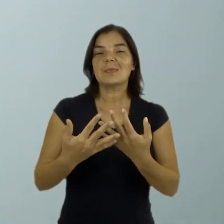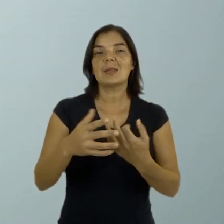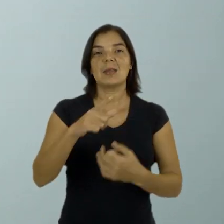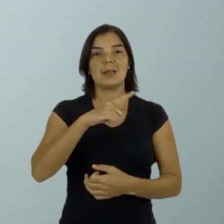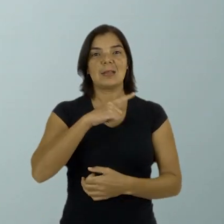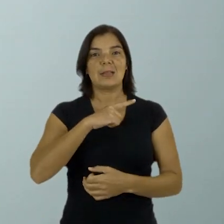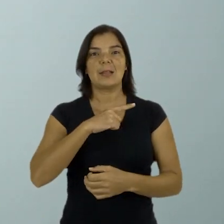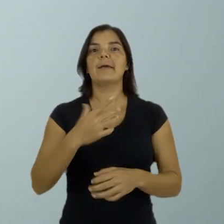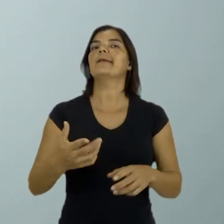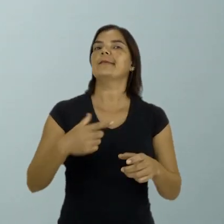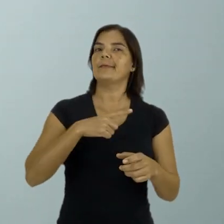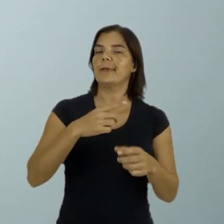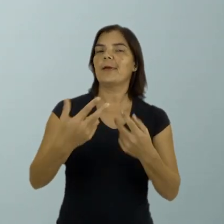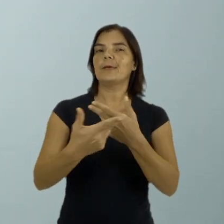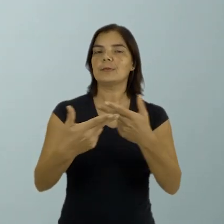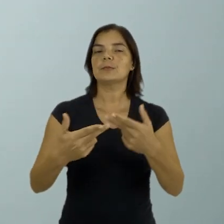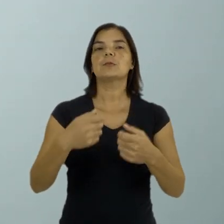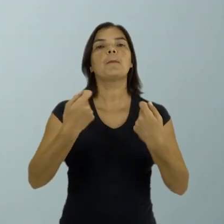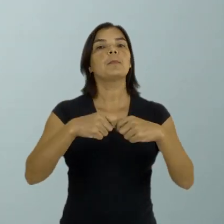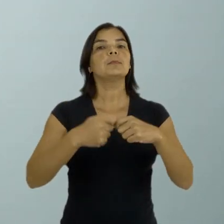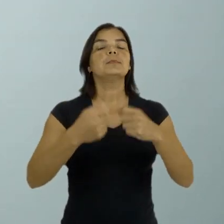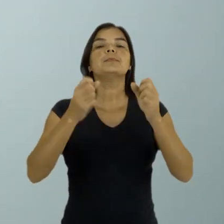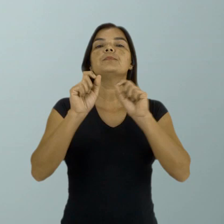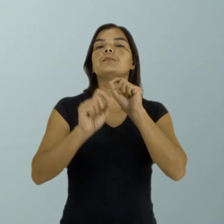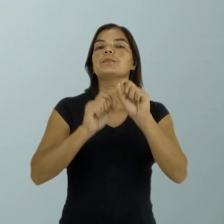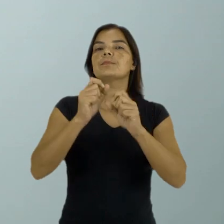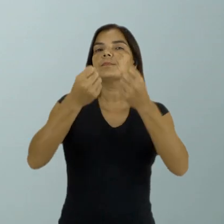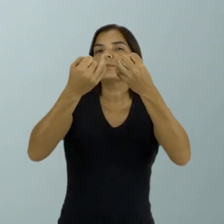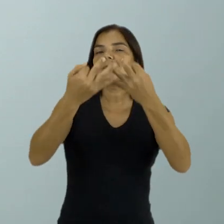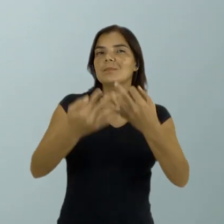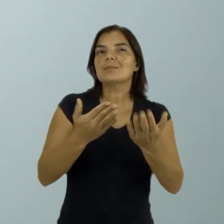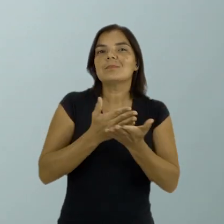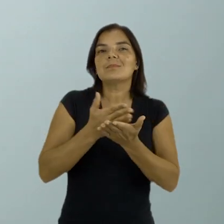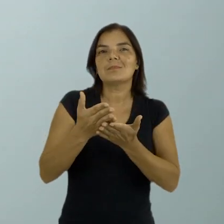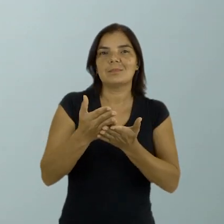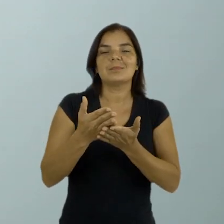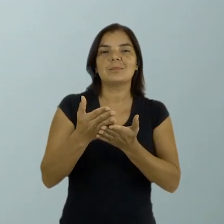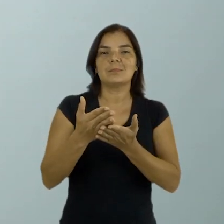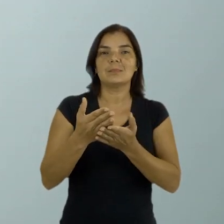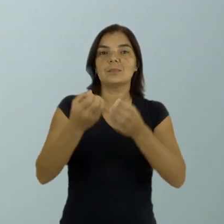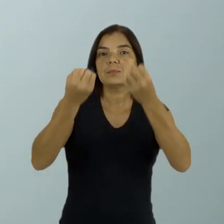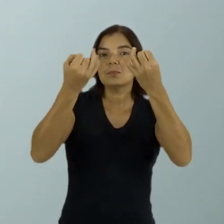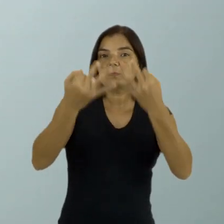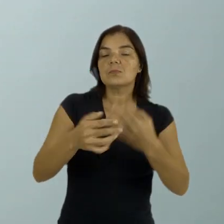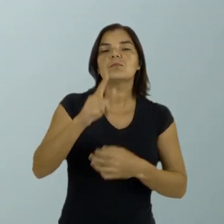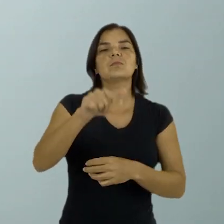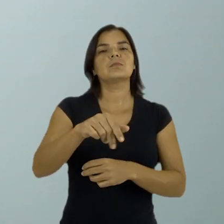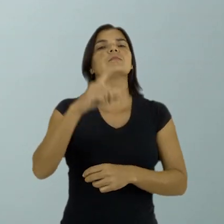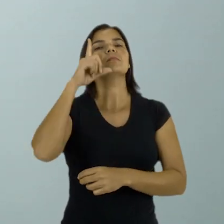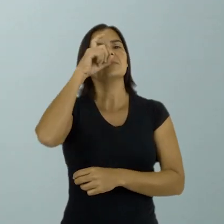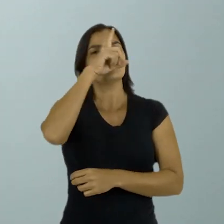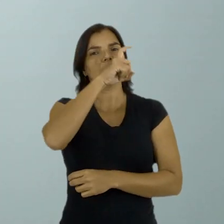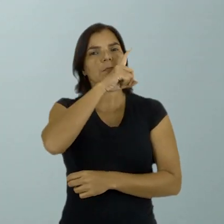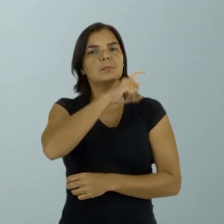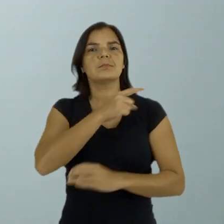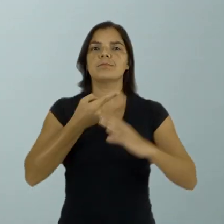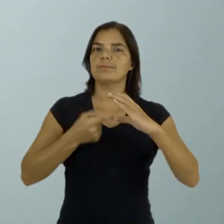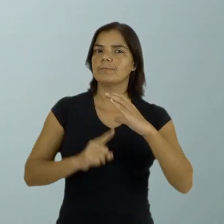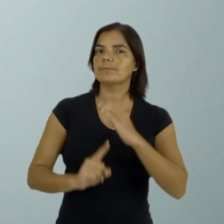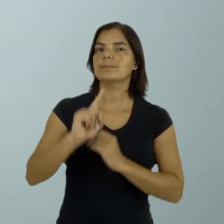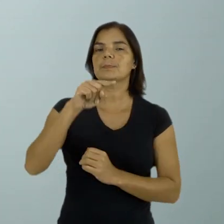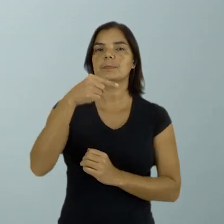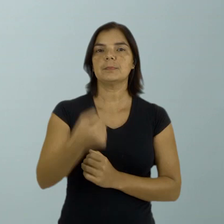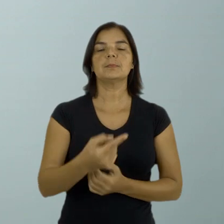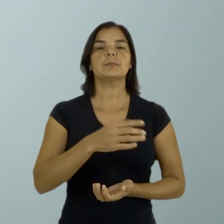assim, à estabilidade. Então, o que nós podemos falar inicialmente sobre esse conceito que é tão complexo que a gente vai aprofundar